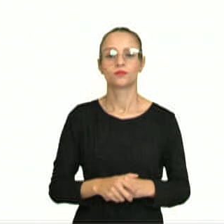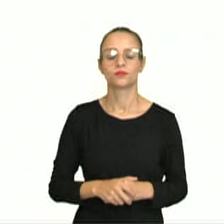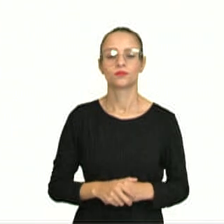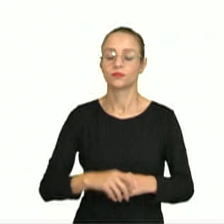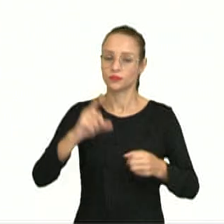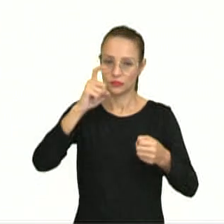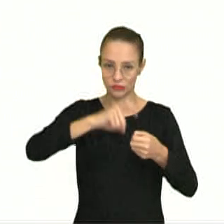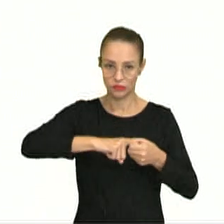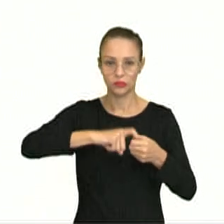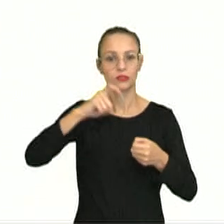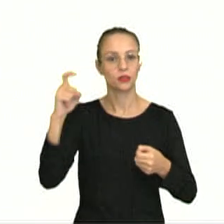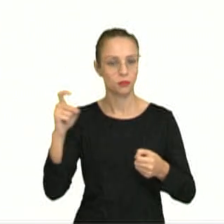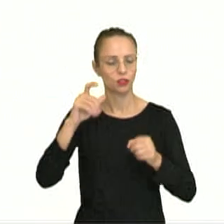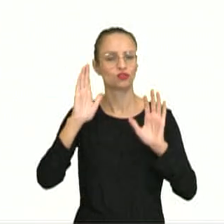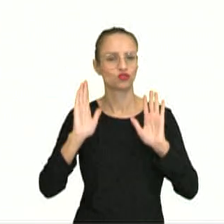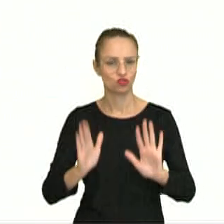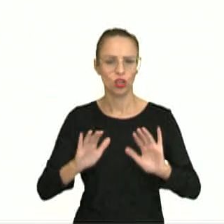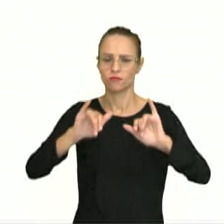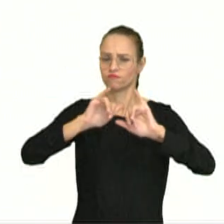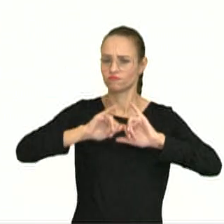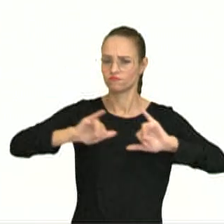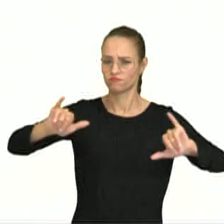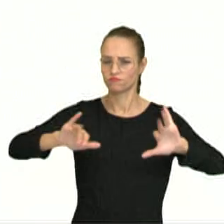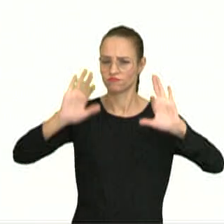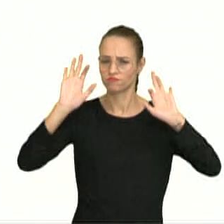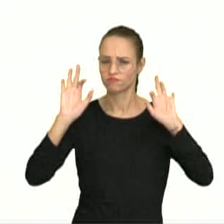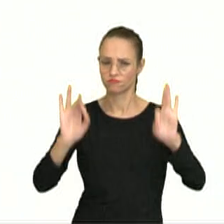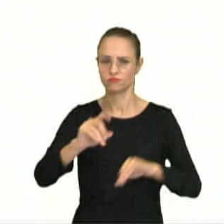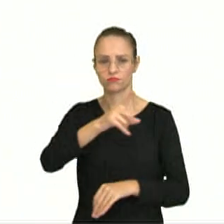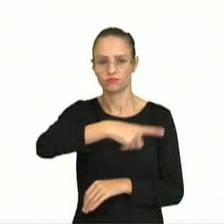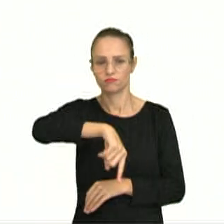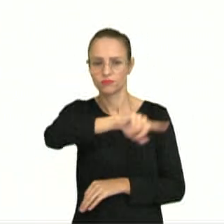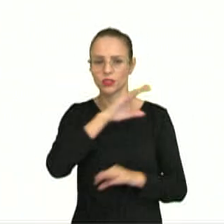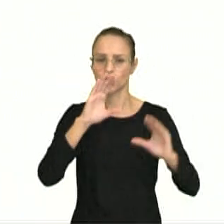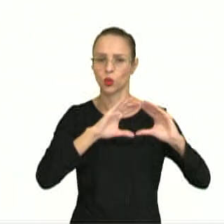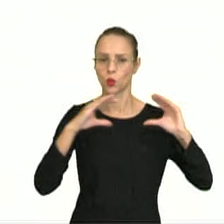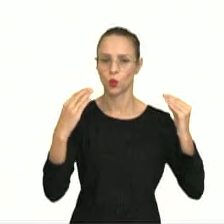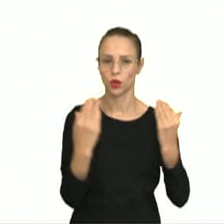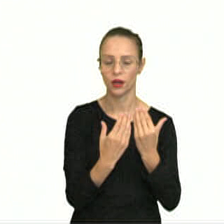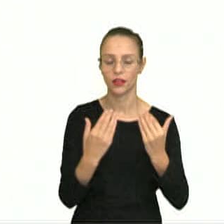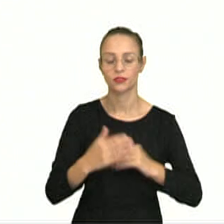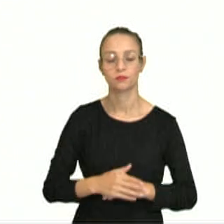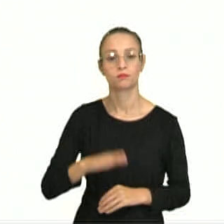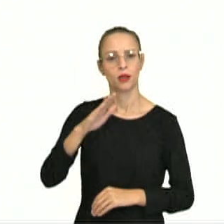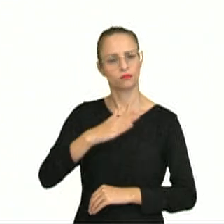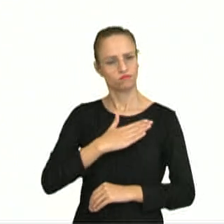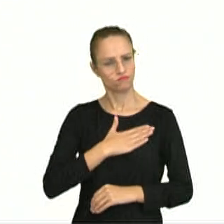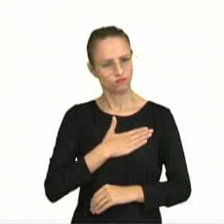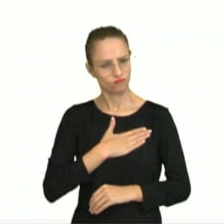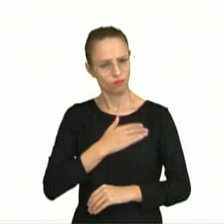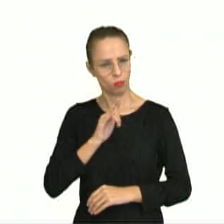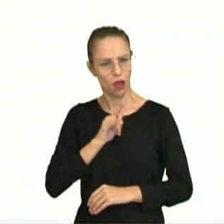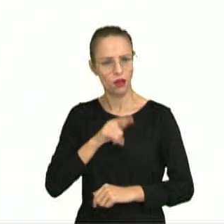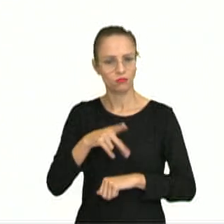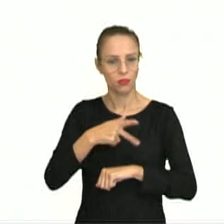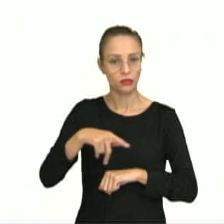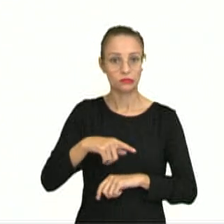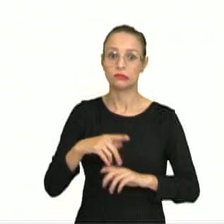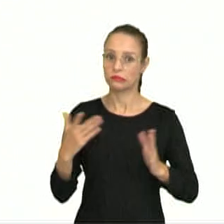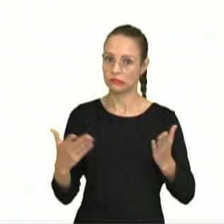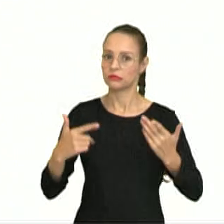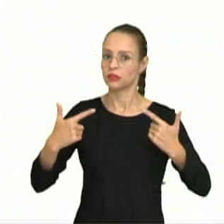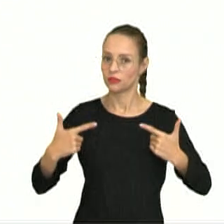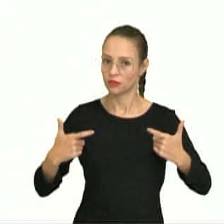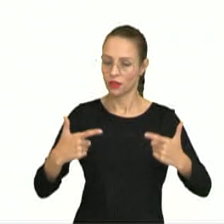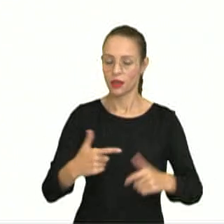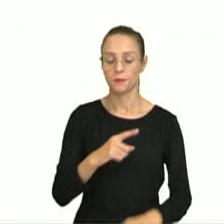a independência já tivesse sido declarada por parte desse congresso, os patriotas tiveram que travar uma guerra difícil